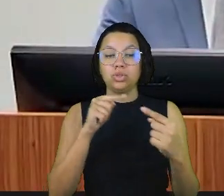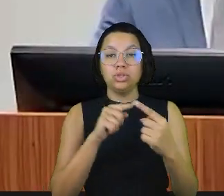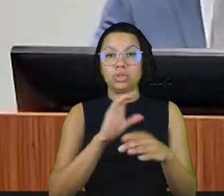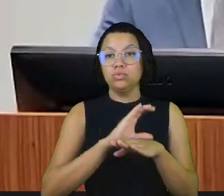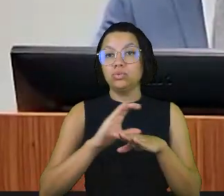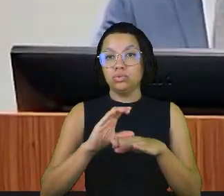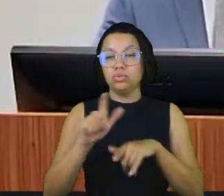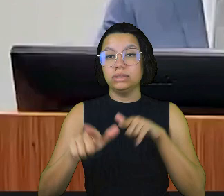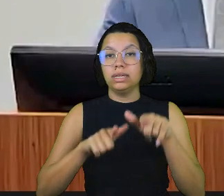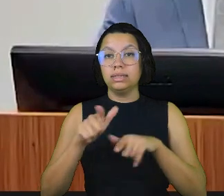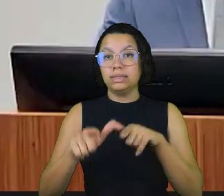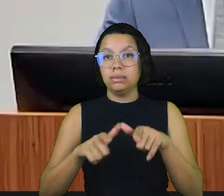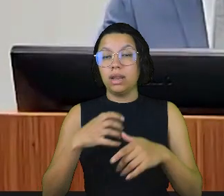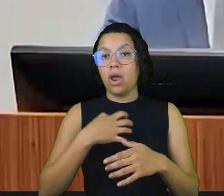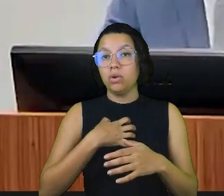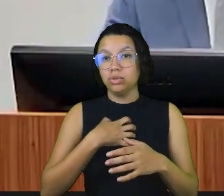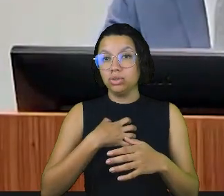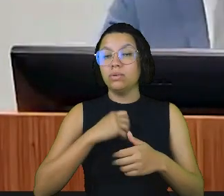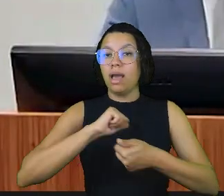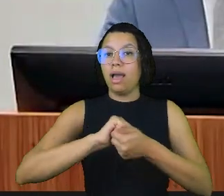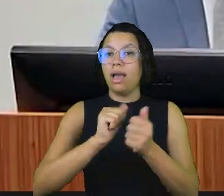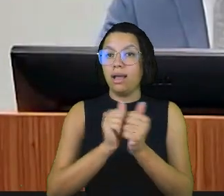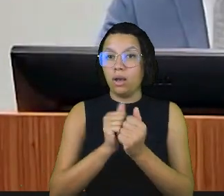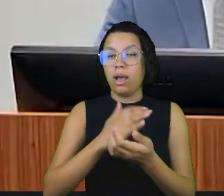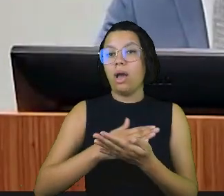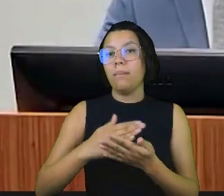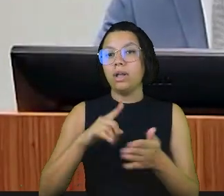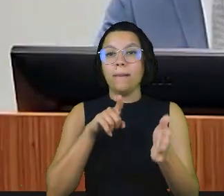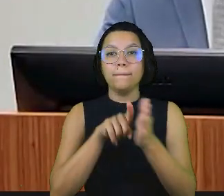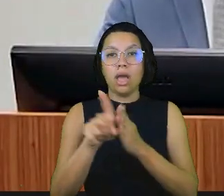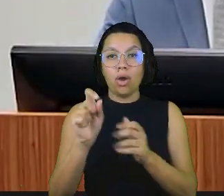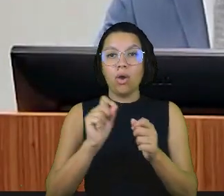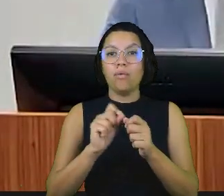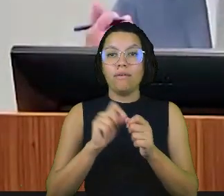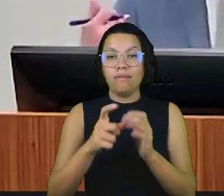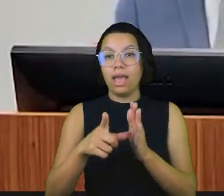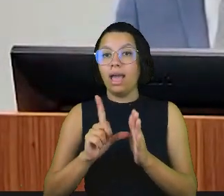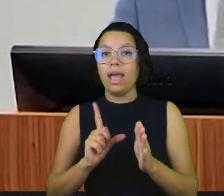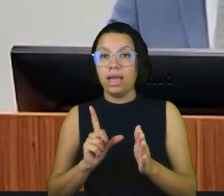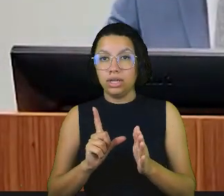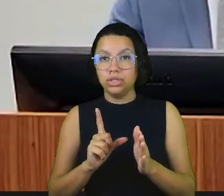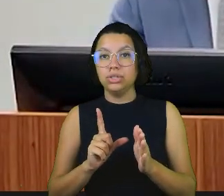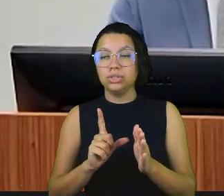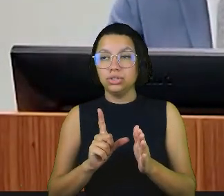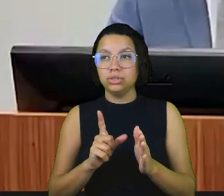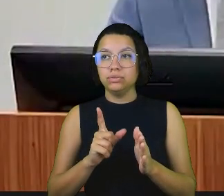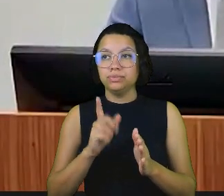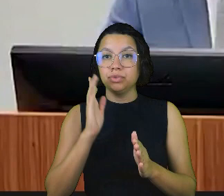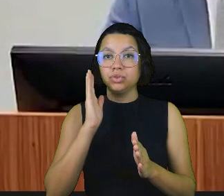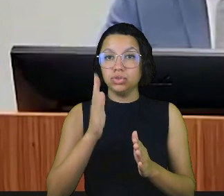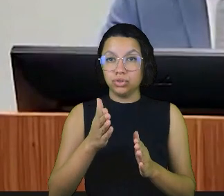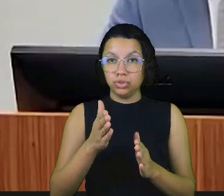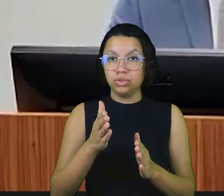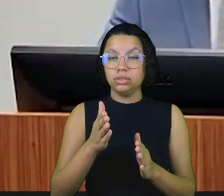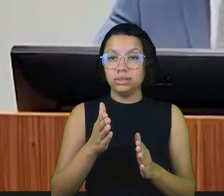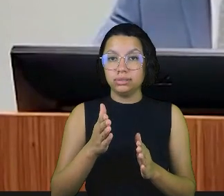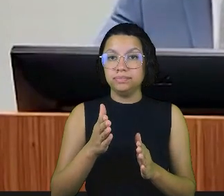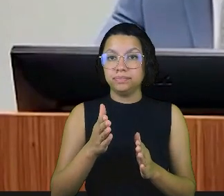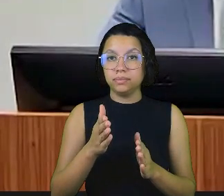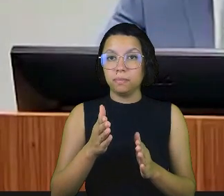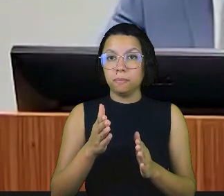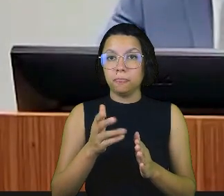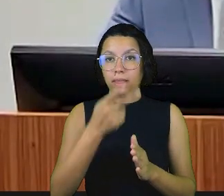é trabalhar de maneira customizada, não é, Renata? A partir das perguntas que foram previamente endereçadas